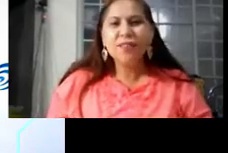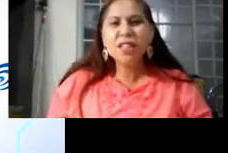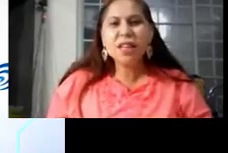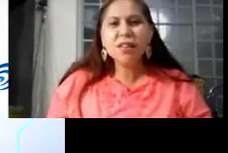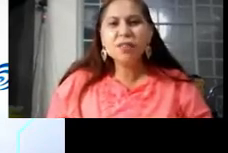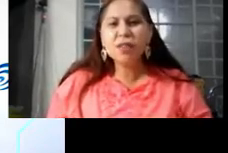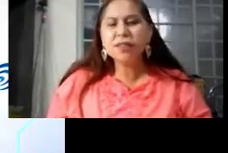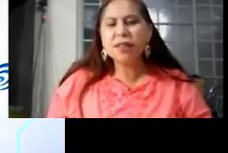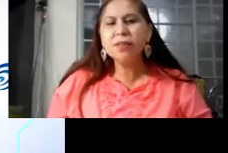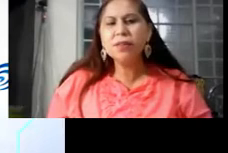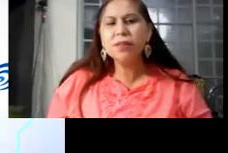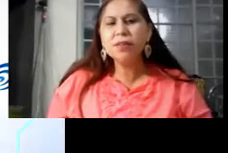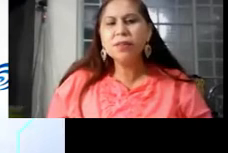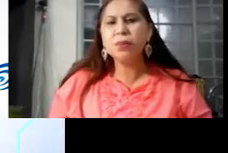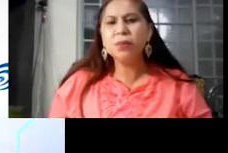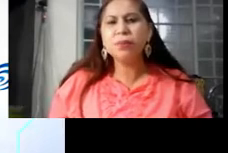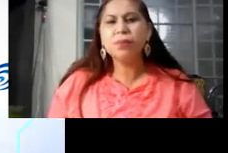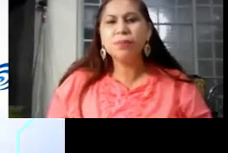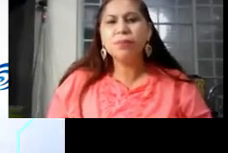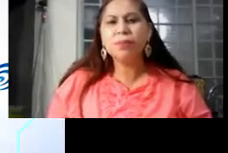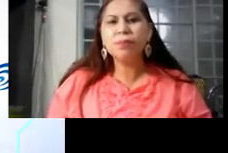Vocês já estão visualizando